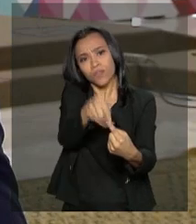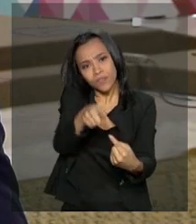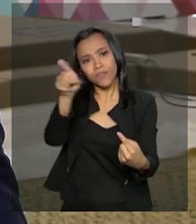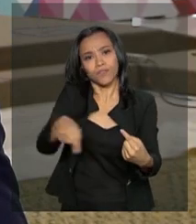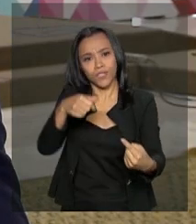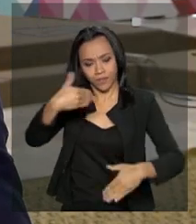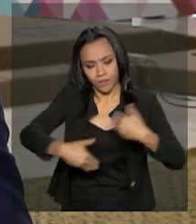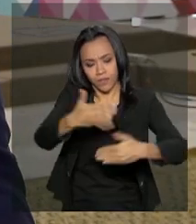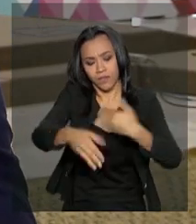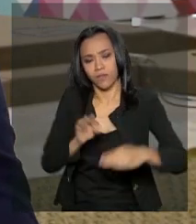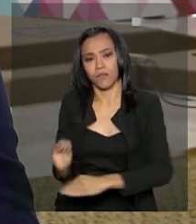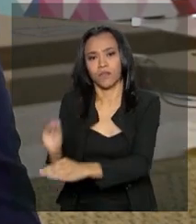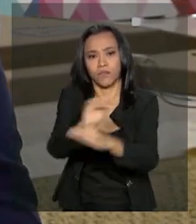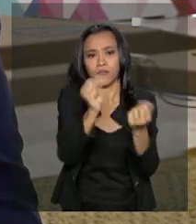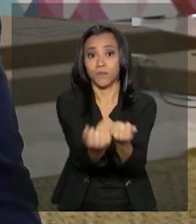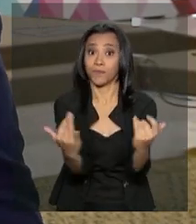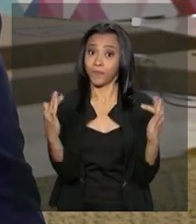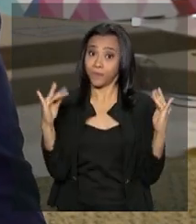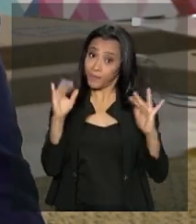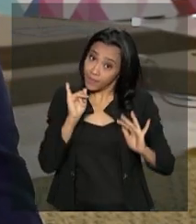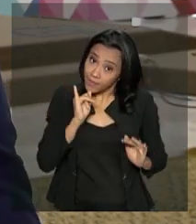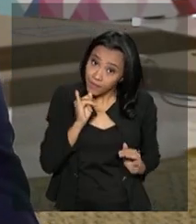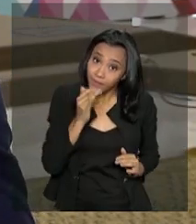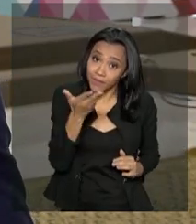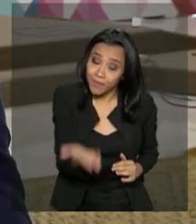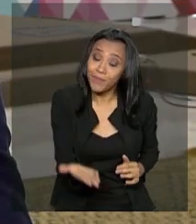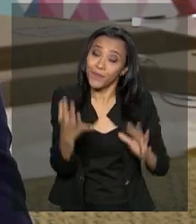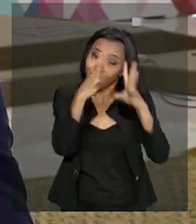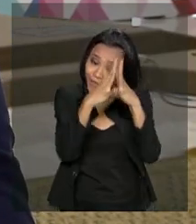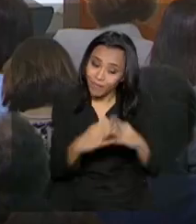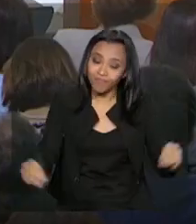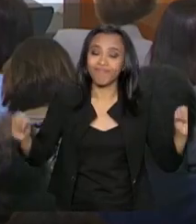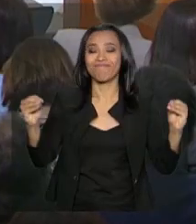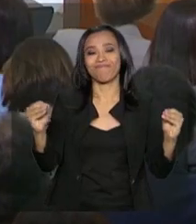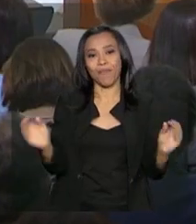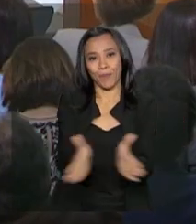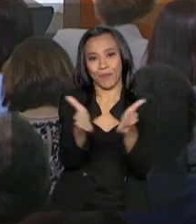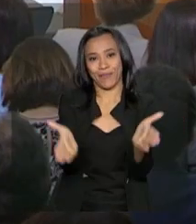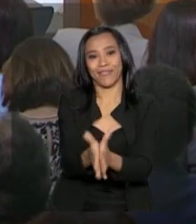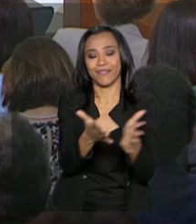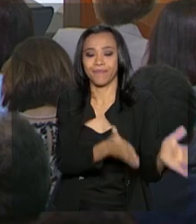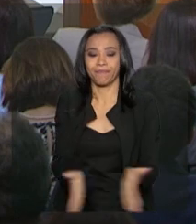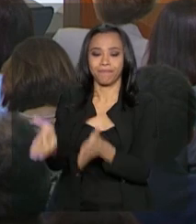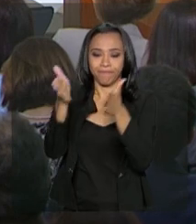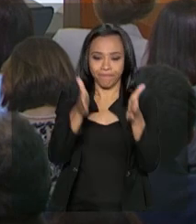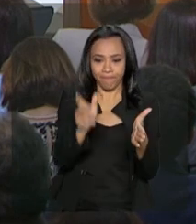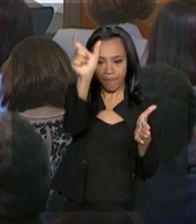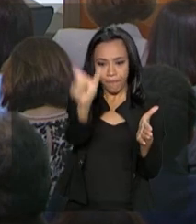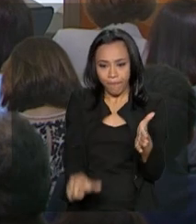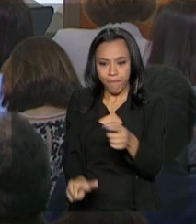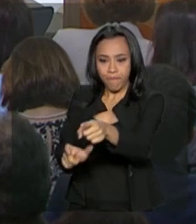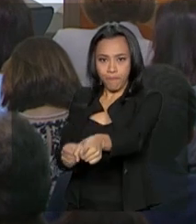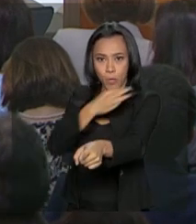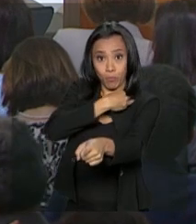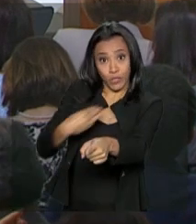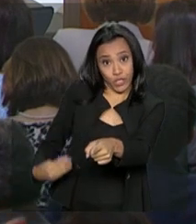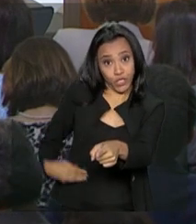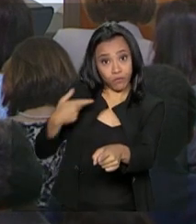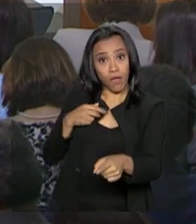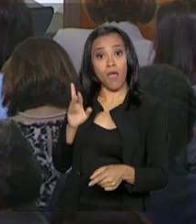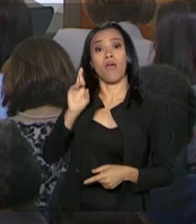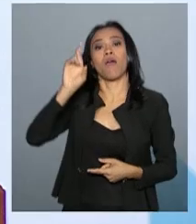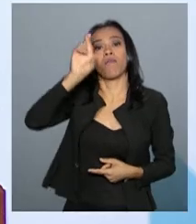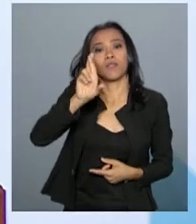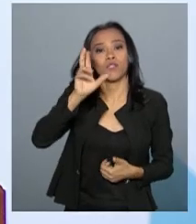sustentável como por exemplo a erradicação da pobreza o ministro da casa civil representou o presidente michel temer durante